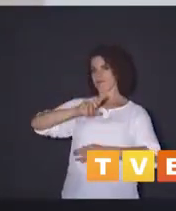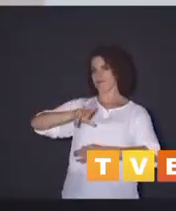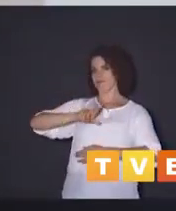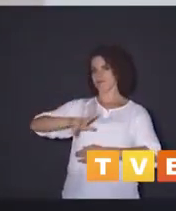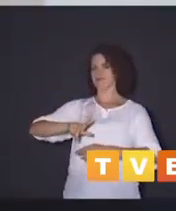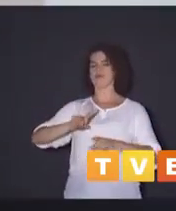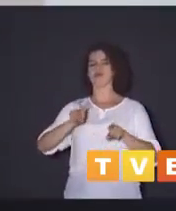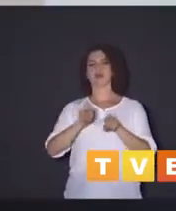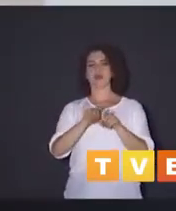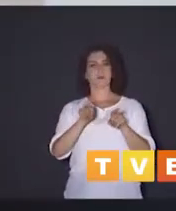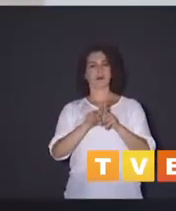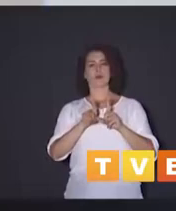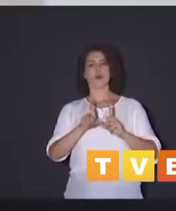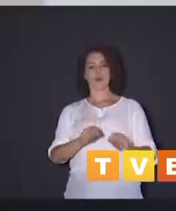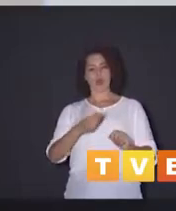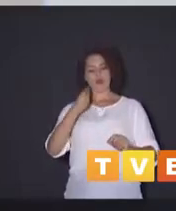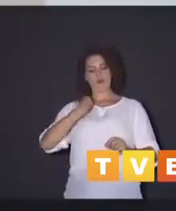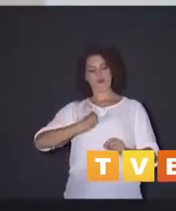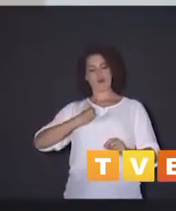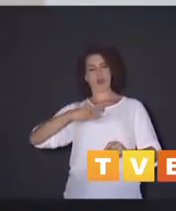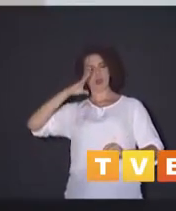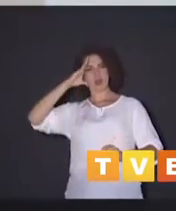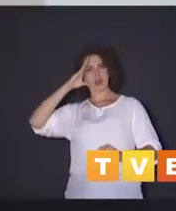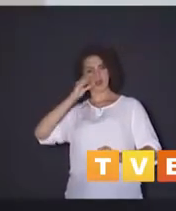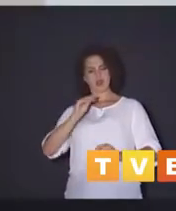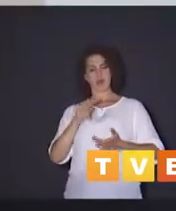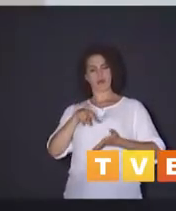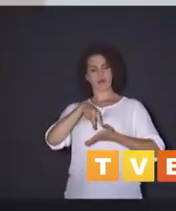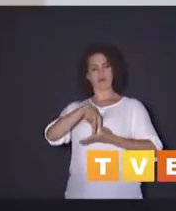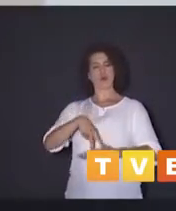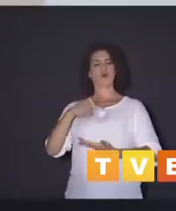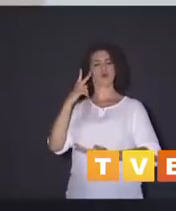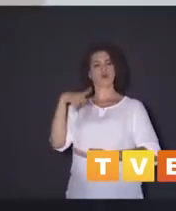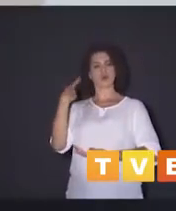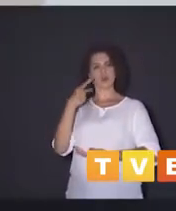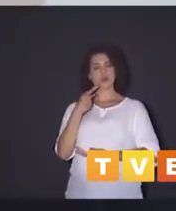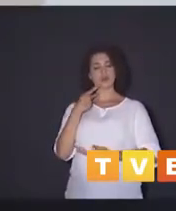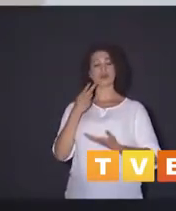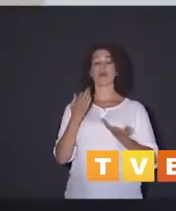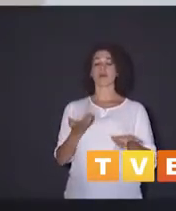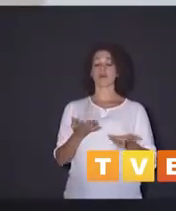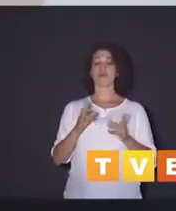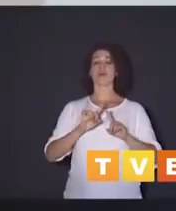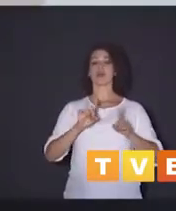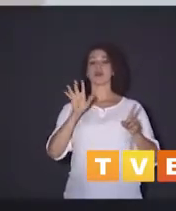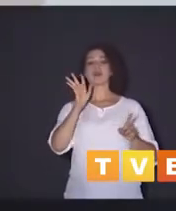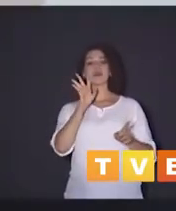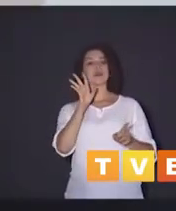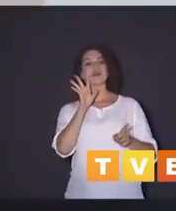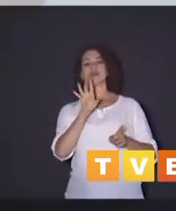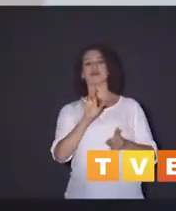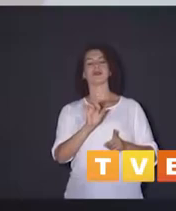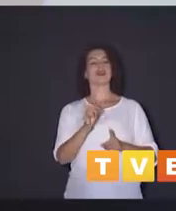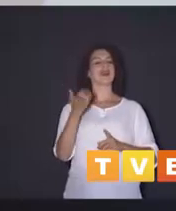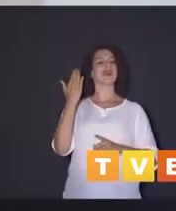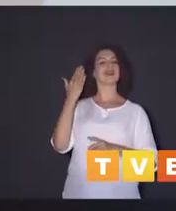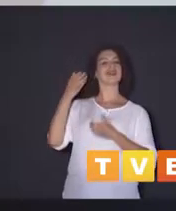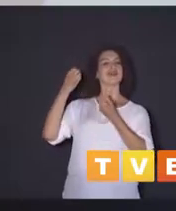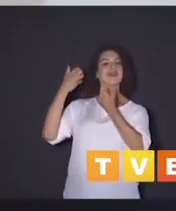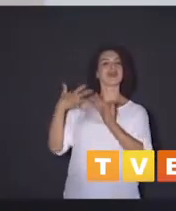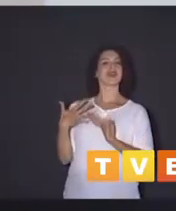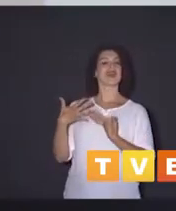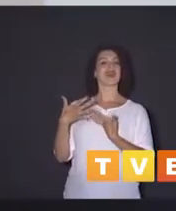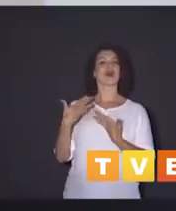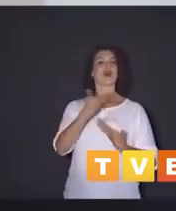mas não estamos falando aqui de entender a vida de oposição política se quer na vida mas evidentemente que como falei anteriormente o estado brasileiro